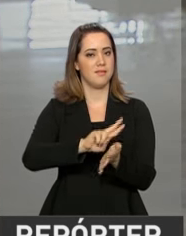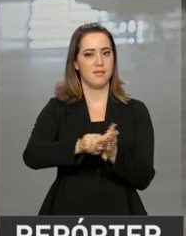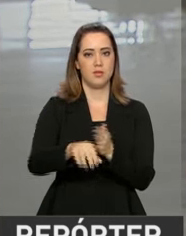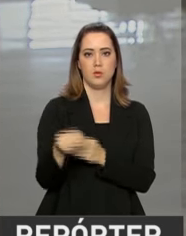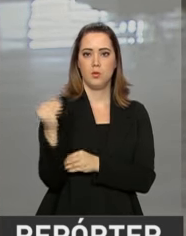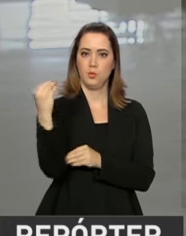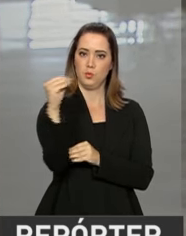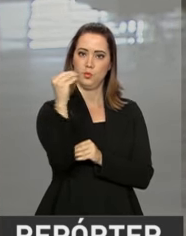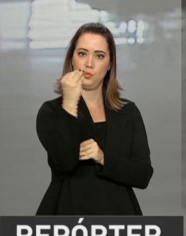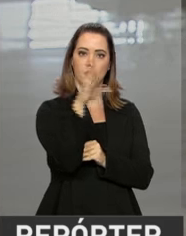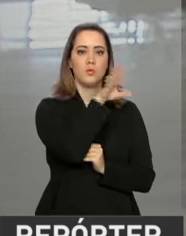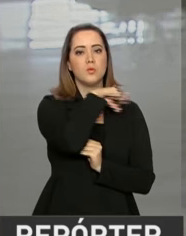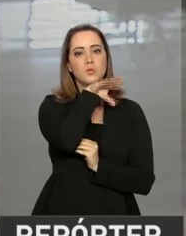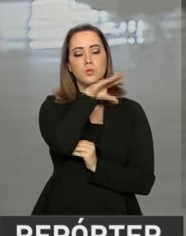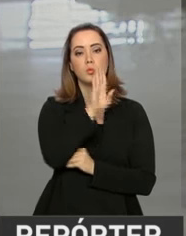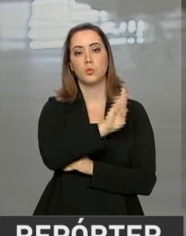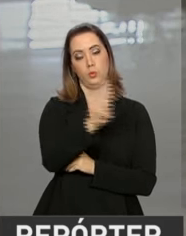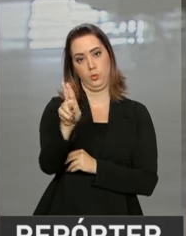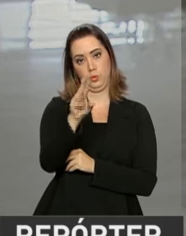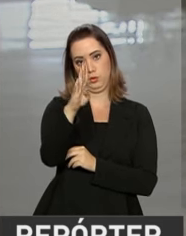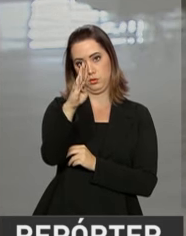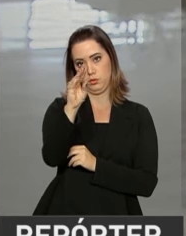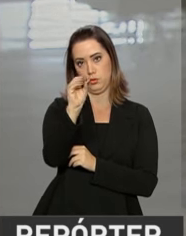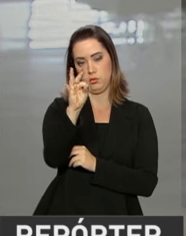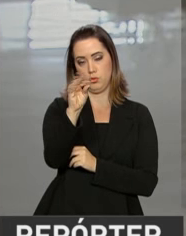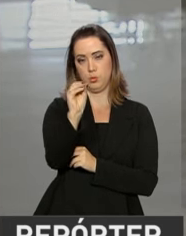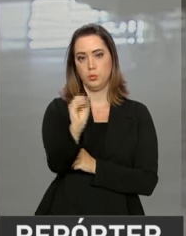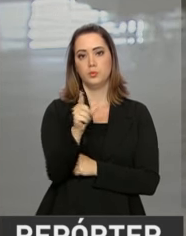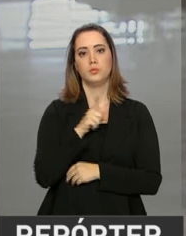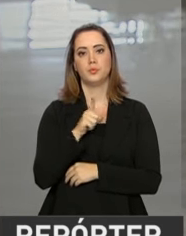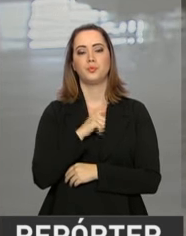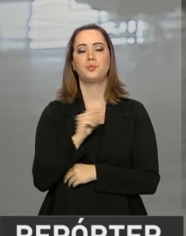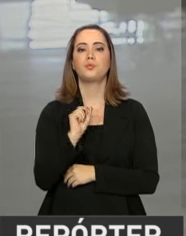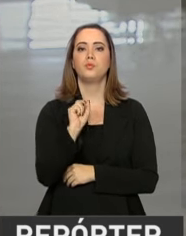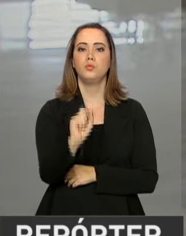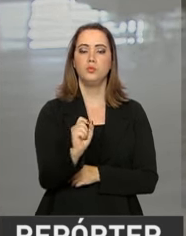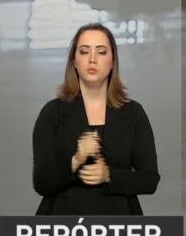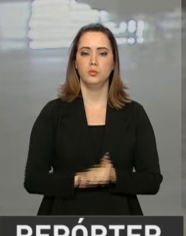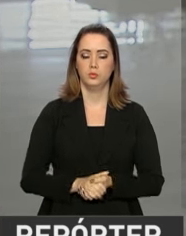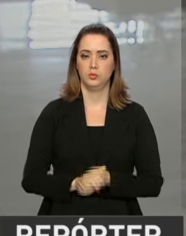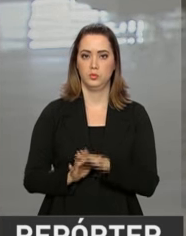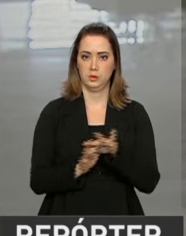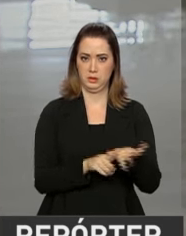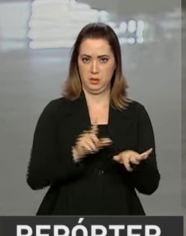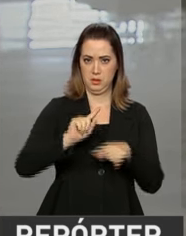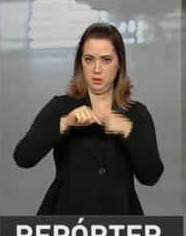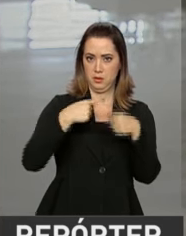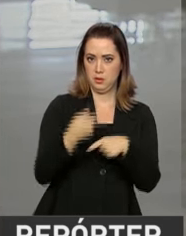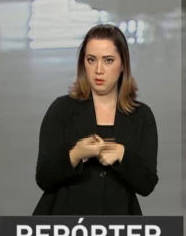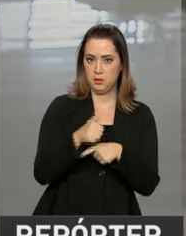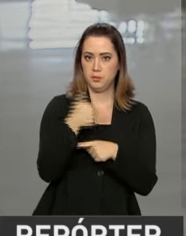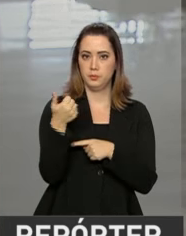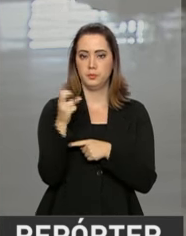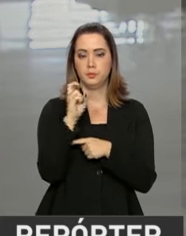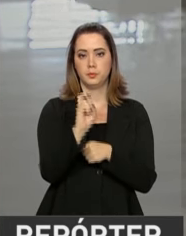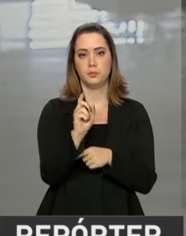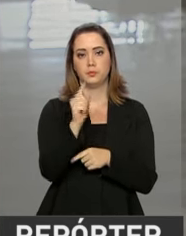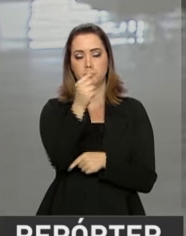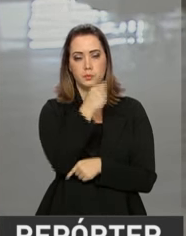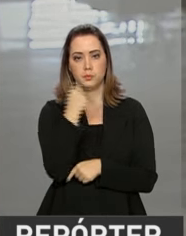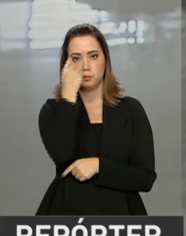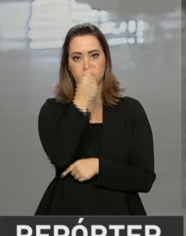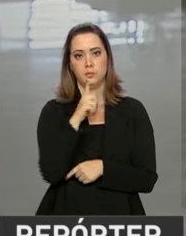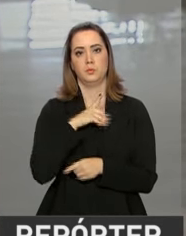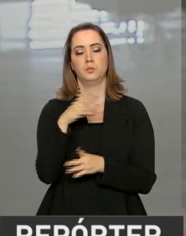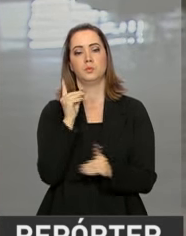o Tafarel. E Renata, ao longo da tarde, às 15 horas, o presidente em exercício recebe o presidente do Sindicato da Micro